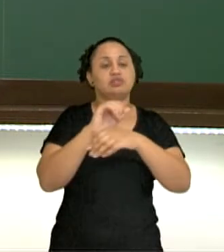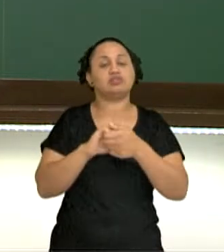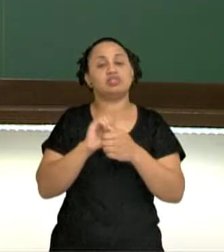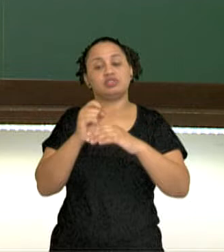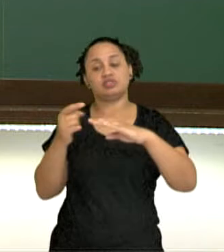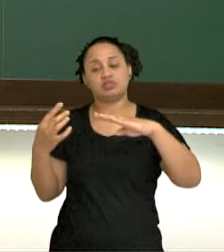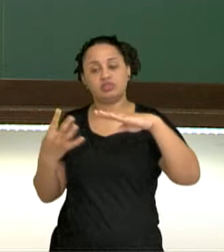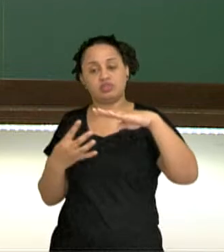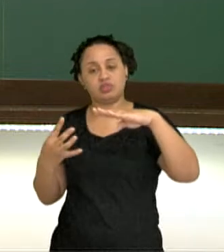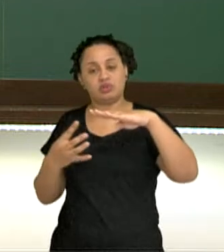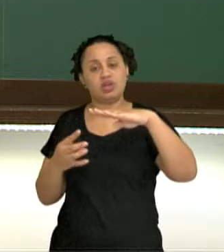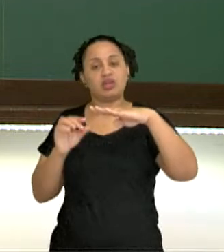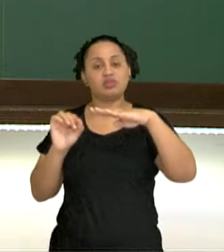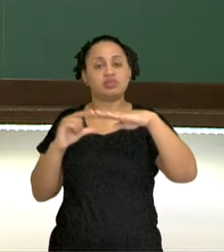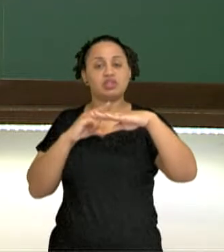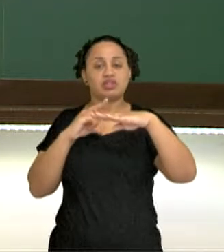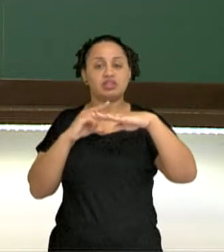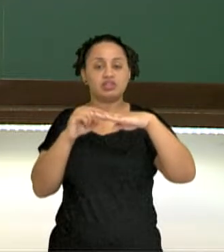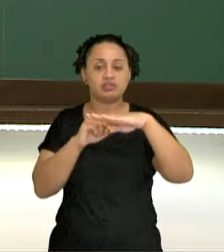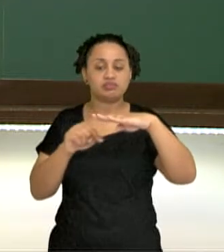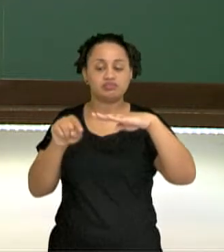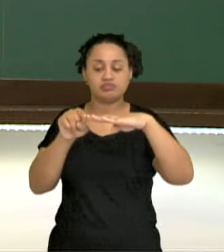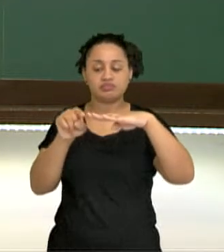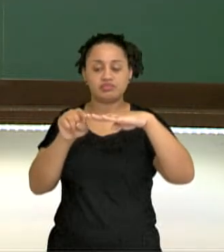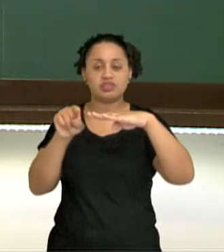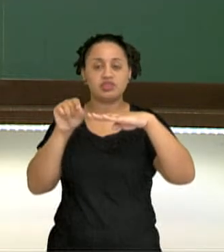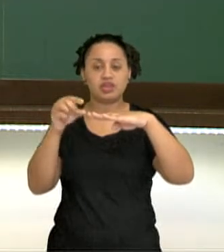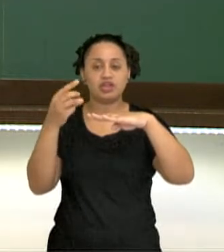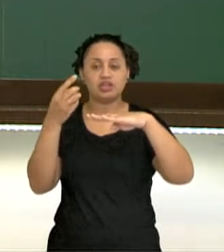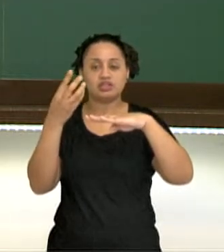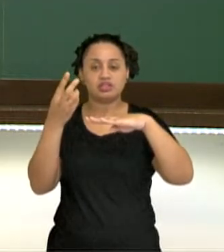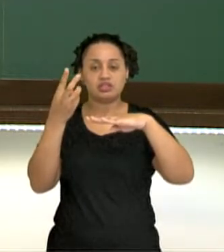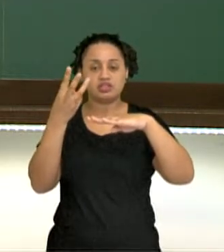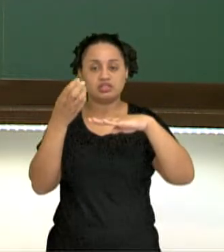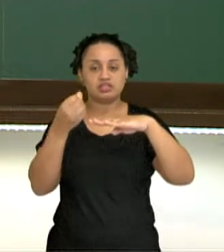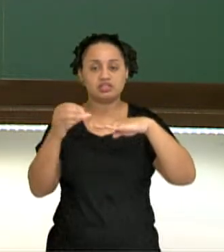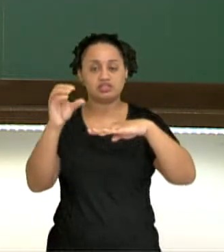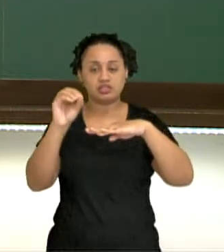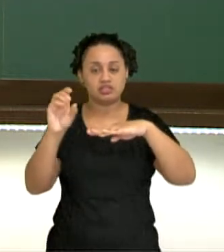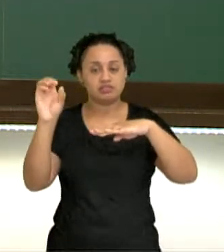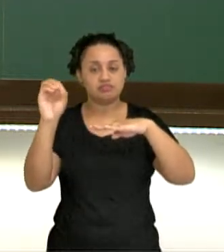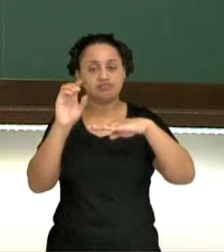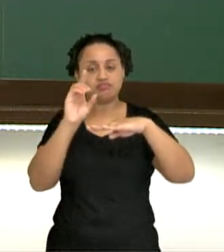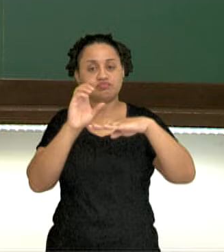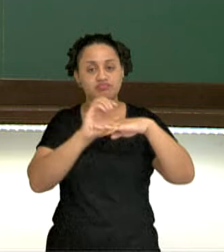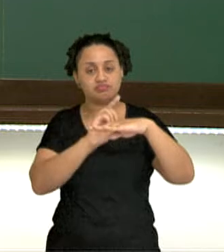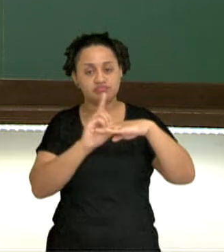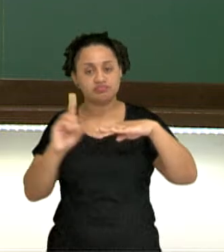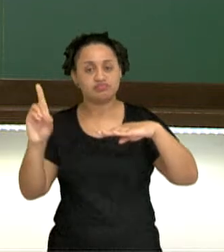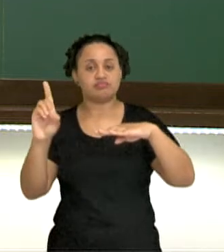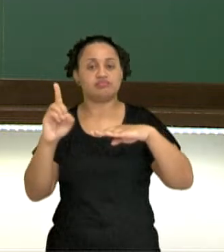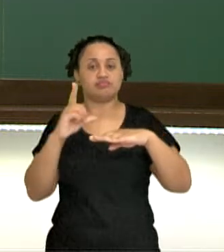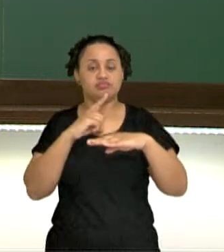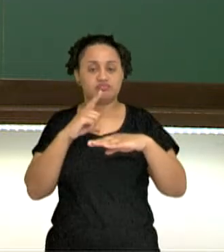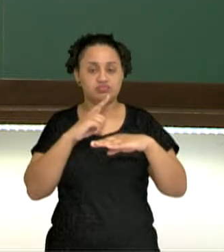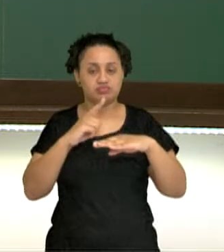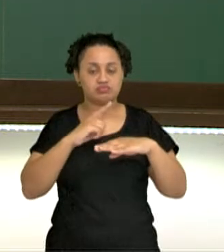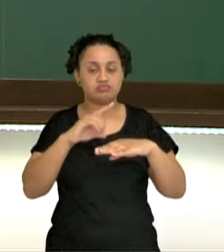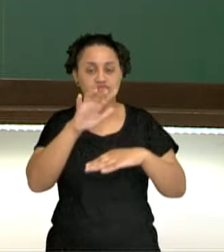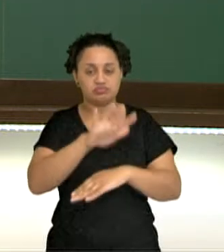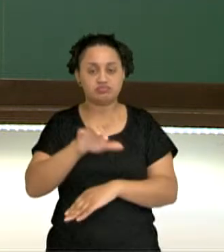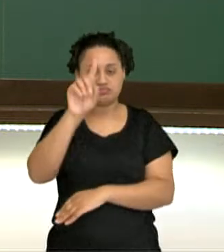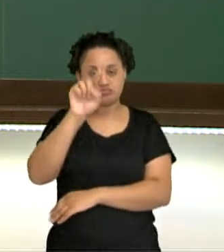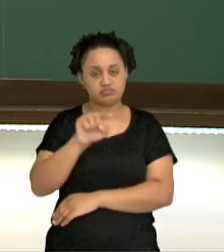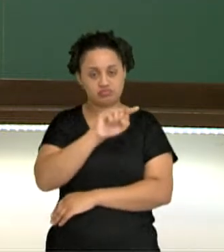o ângulo que eu tenho ali no quarto quadrante é o ângulo de 360 graus que está à direita do eixo x no plano